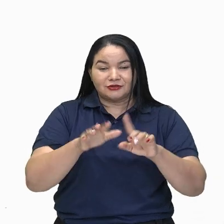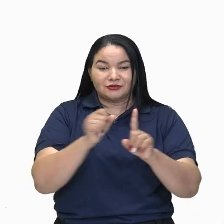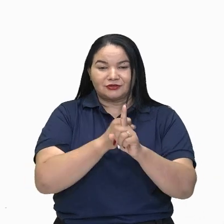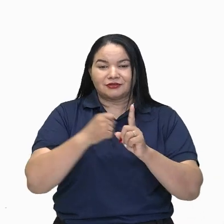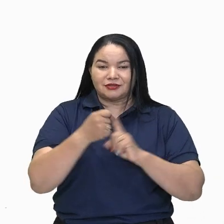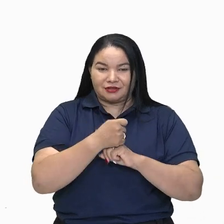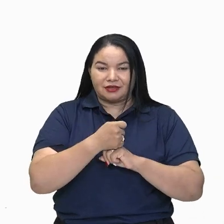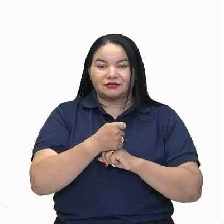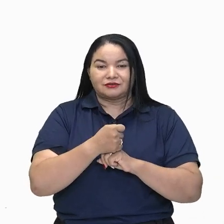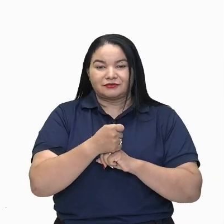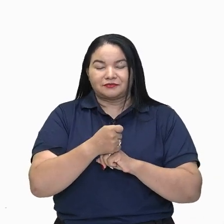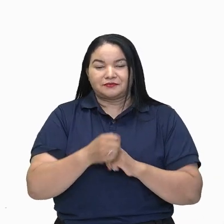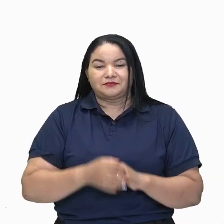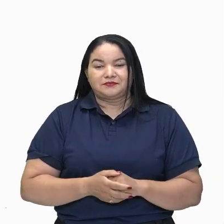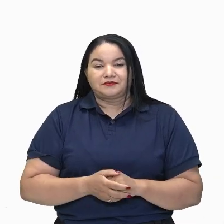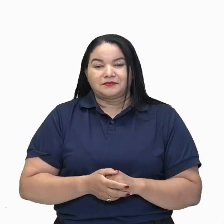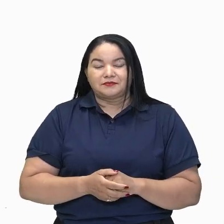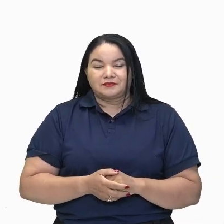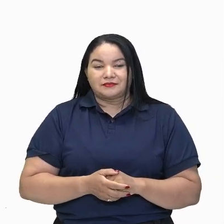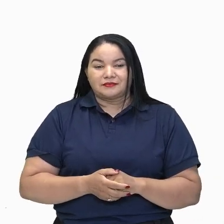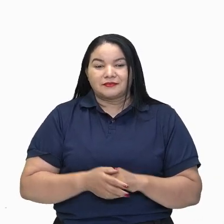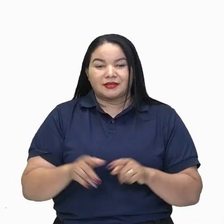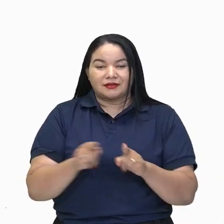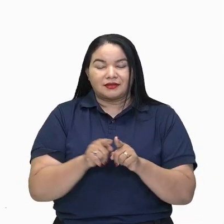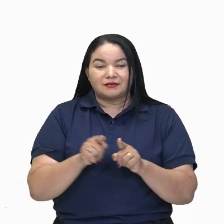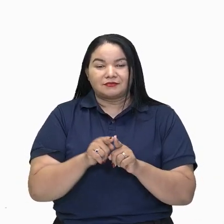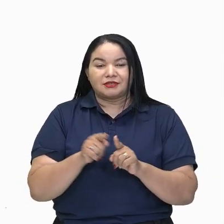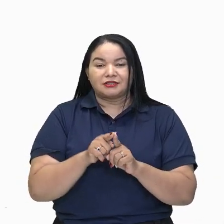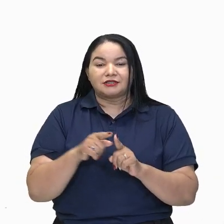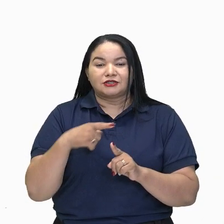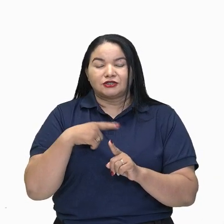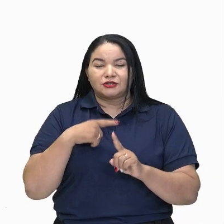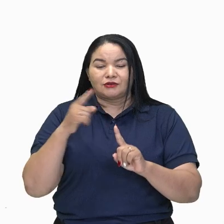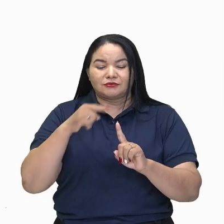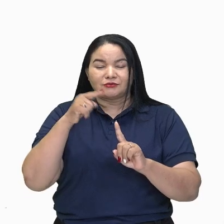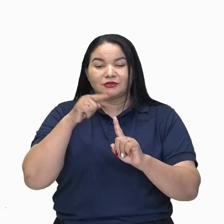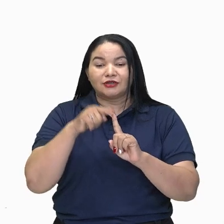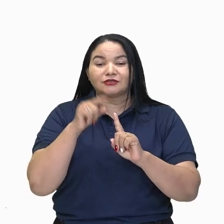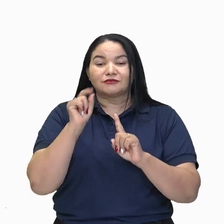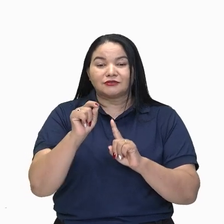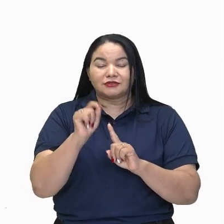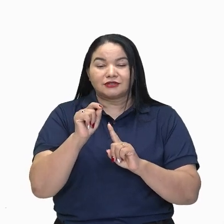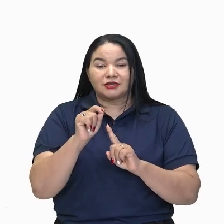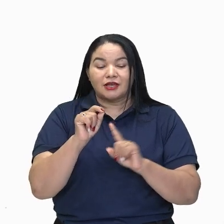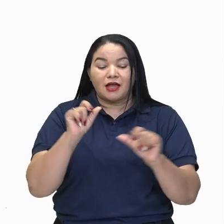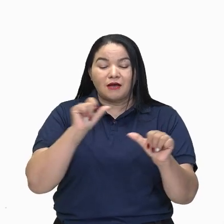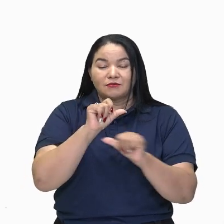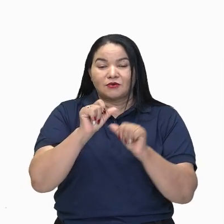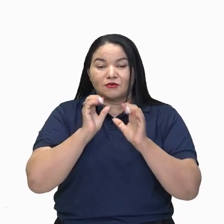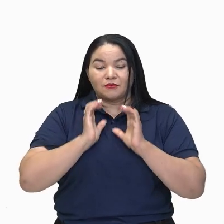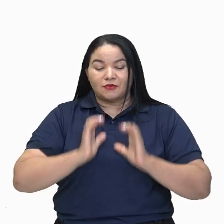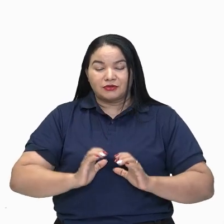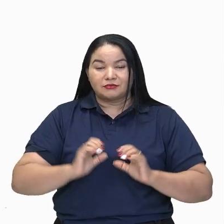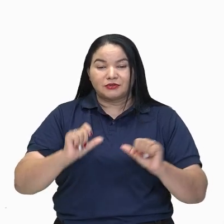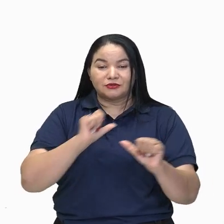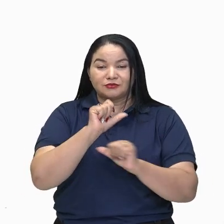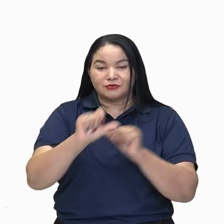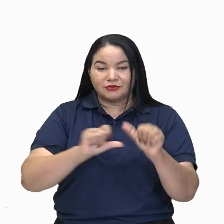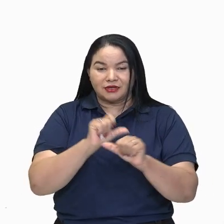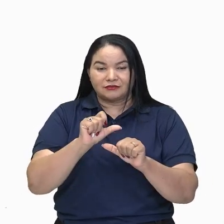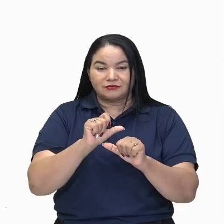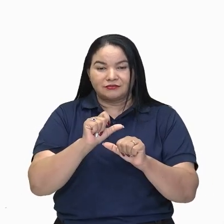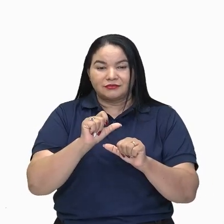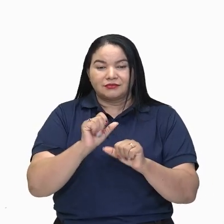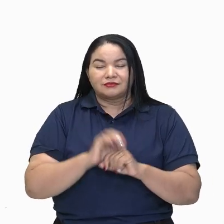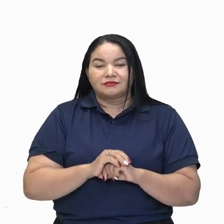todo, né? E que pretende mudar comportamentos. O público-alvo